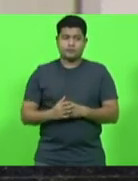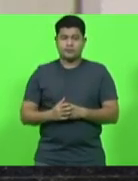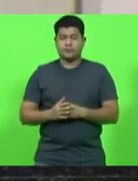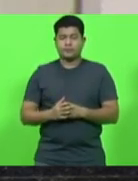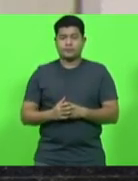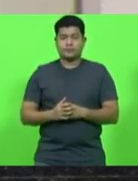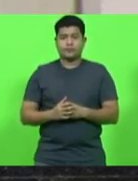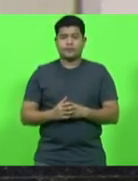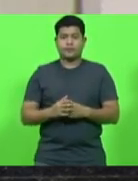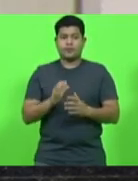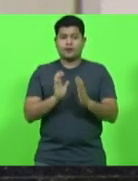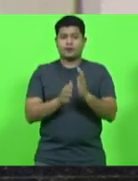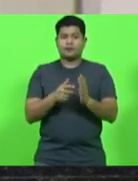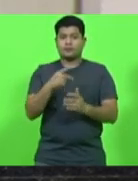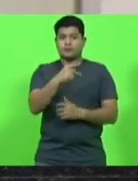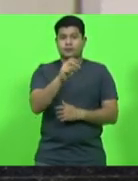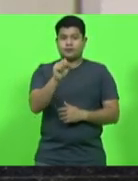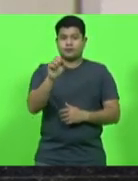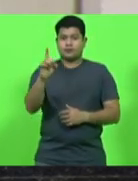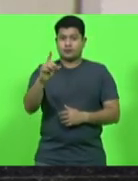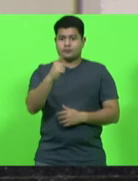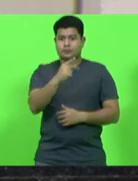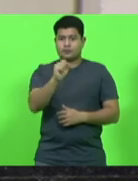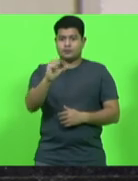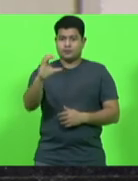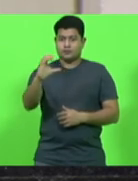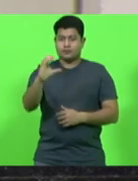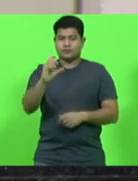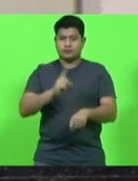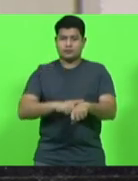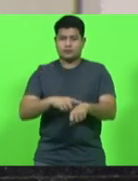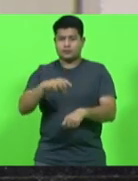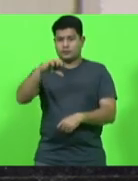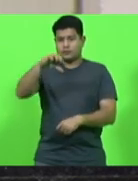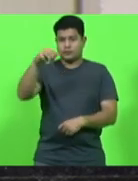Bloco PSD, PSC, por 9 minutos.